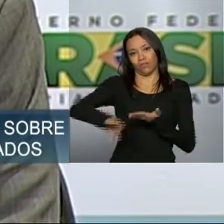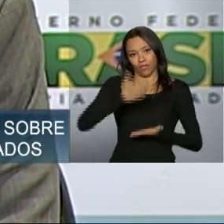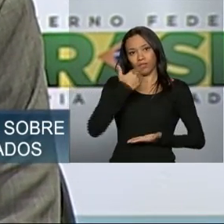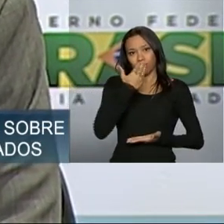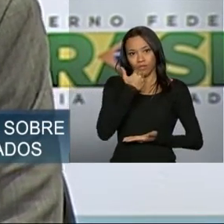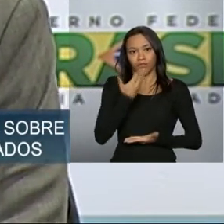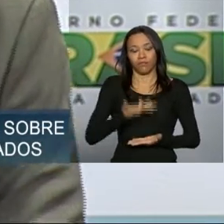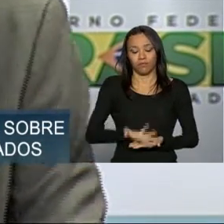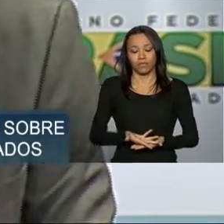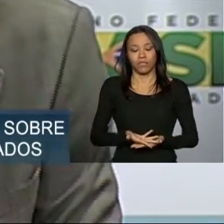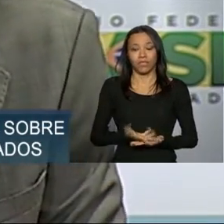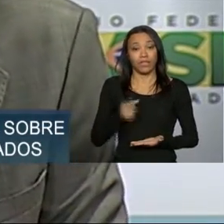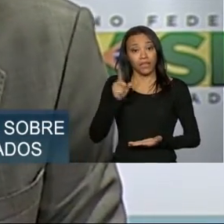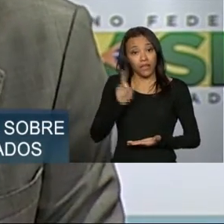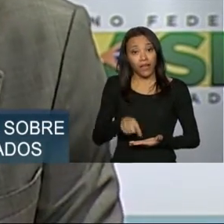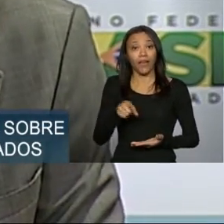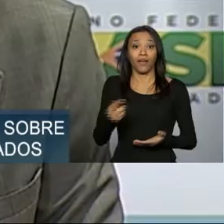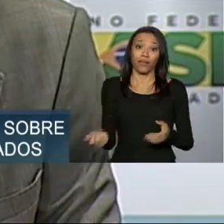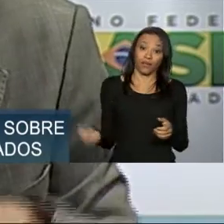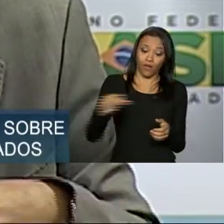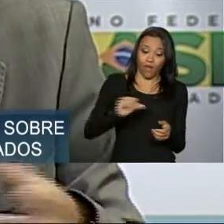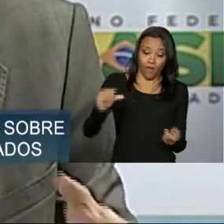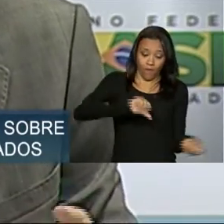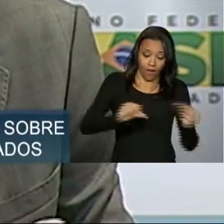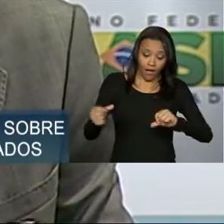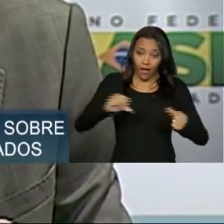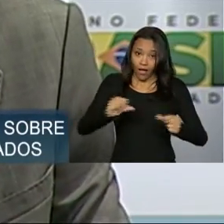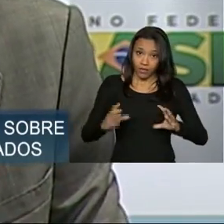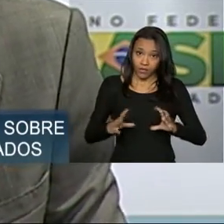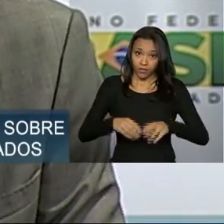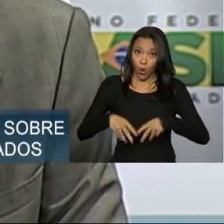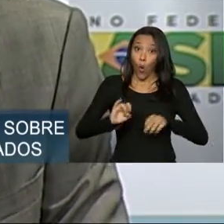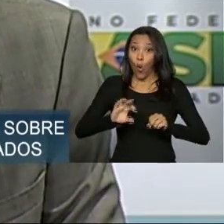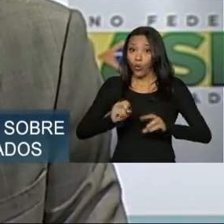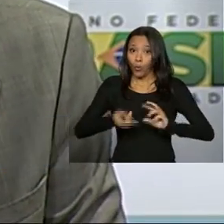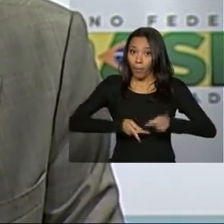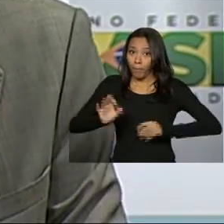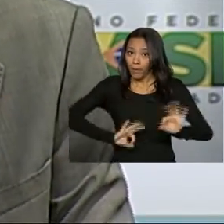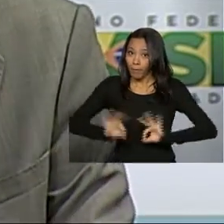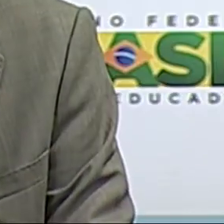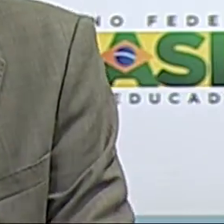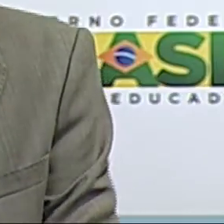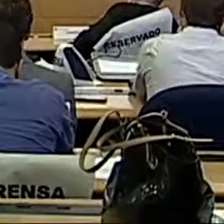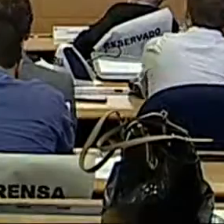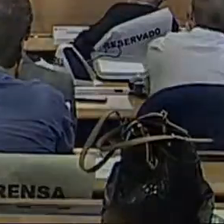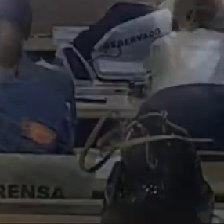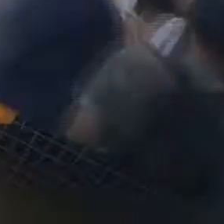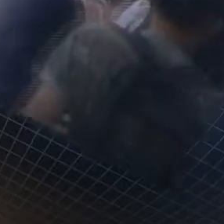alimentação, certo? Que é adicionado pela população ou é usado no preparo. Ok?